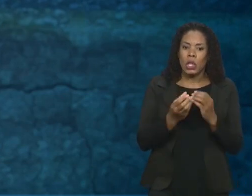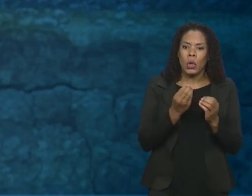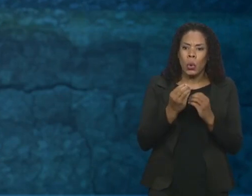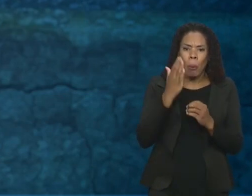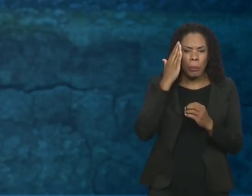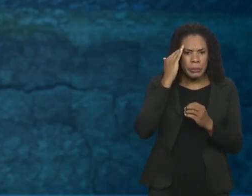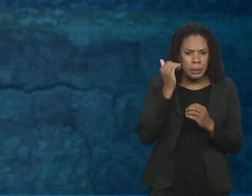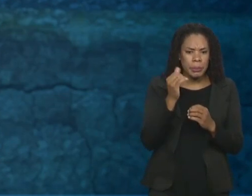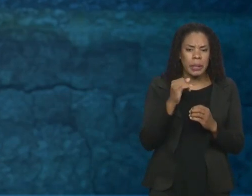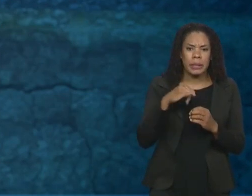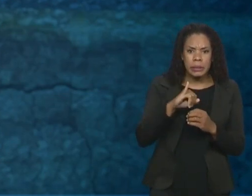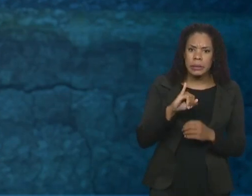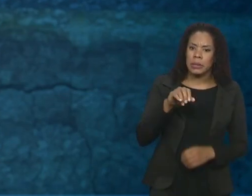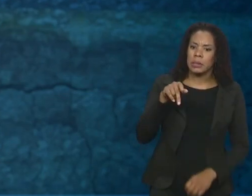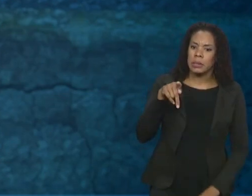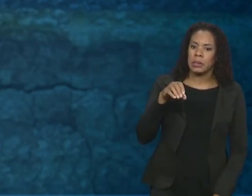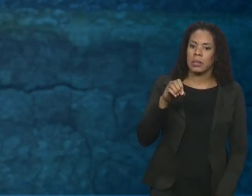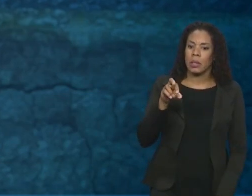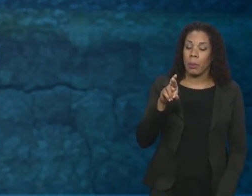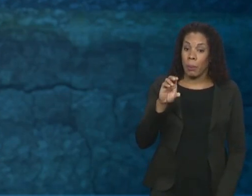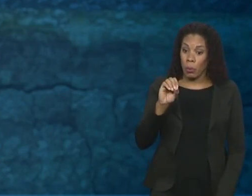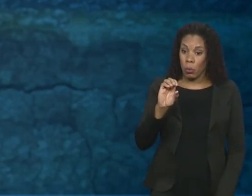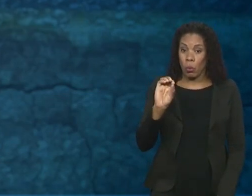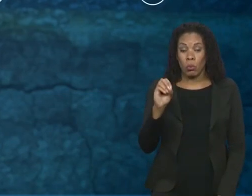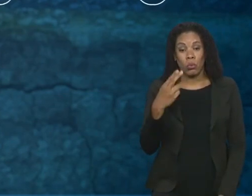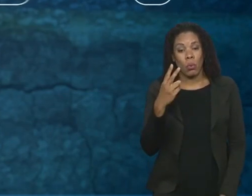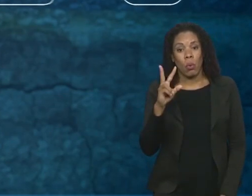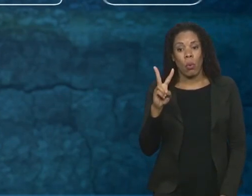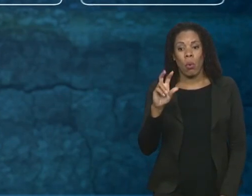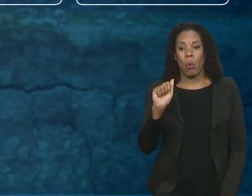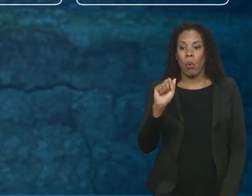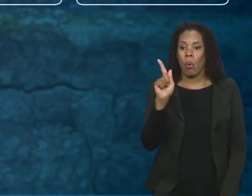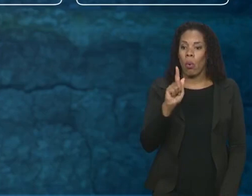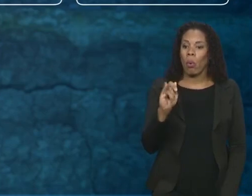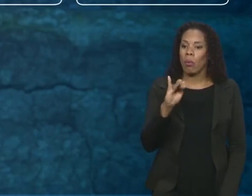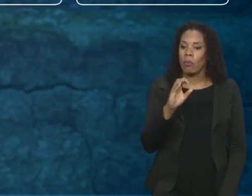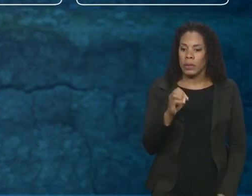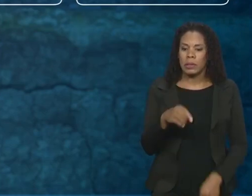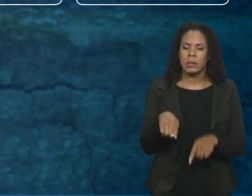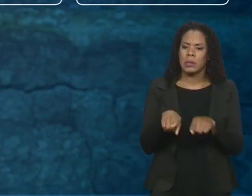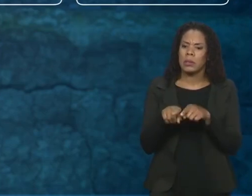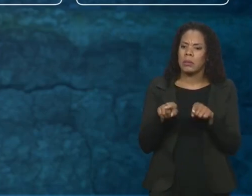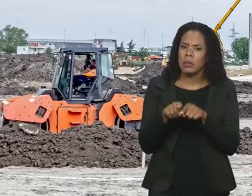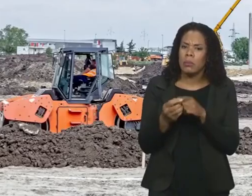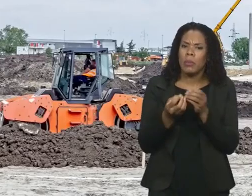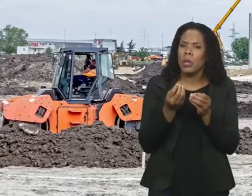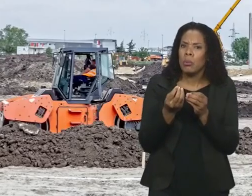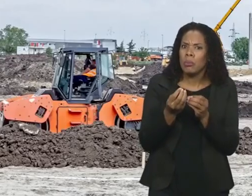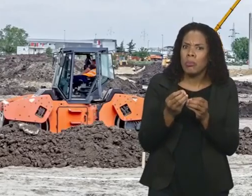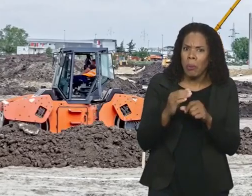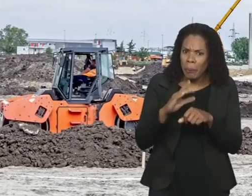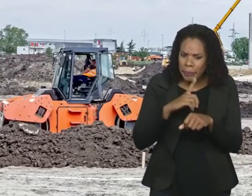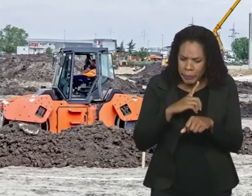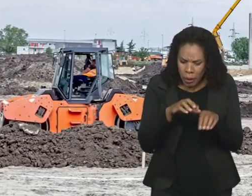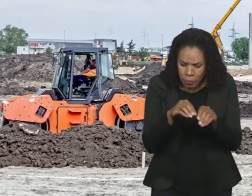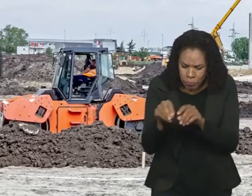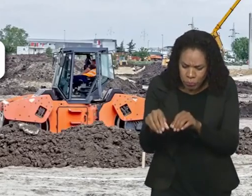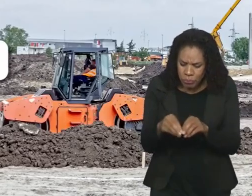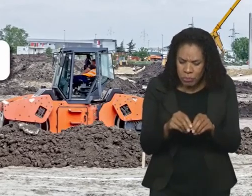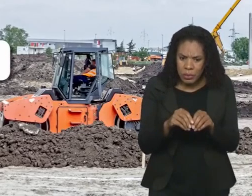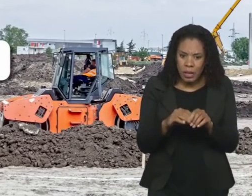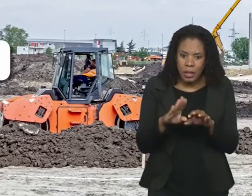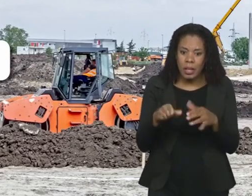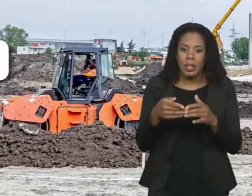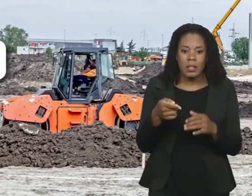e vazios, teor de umidade, saturação e densidade dos grãos, além de massas e pesos específicos. São esses índices que